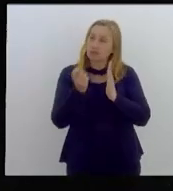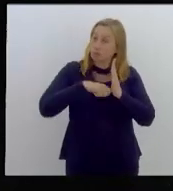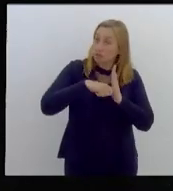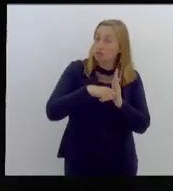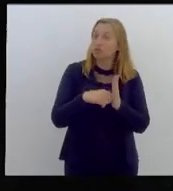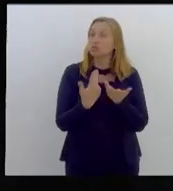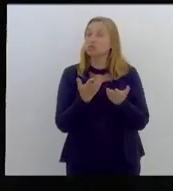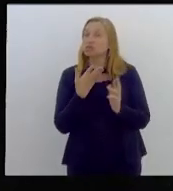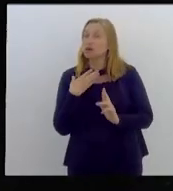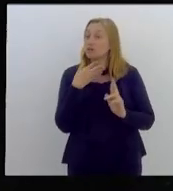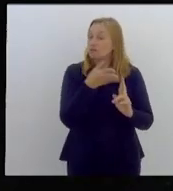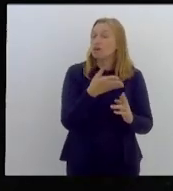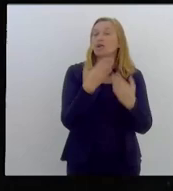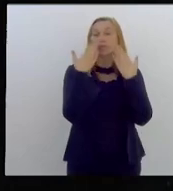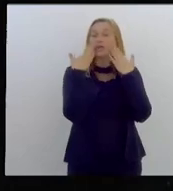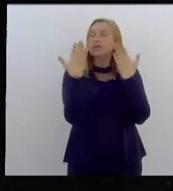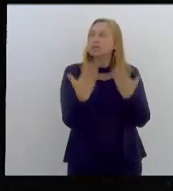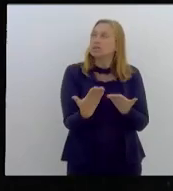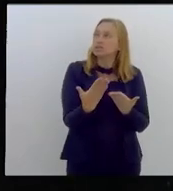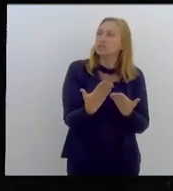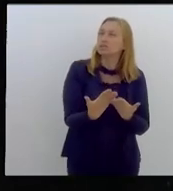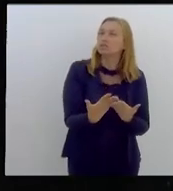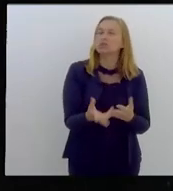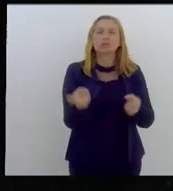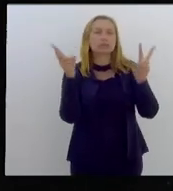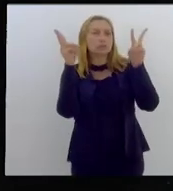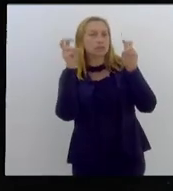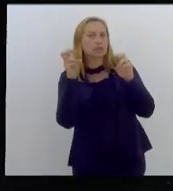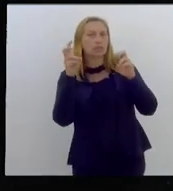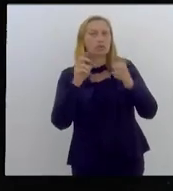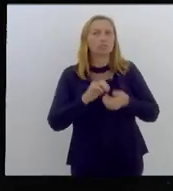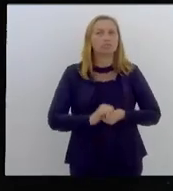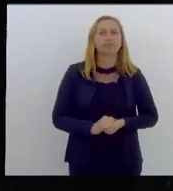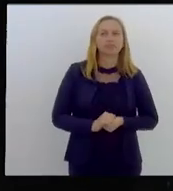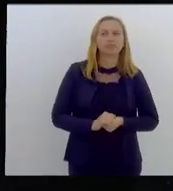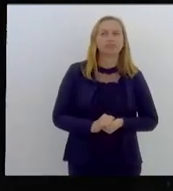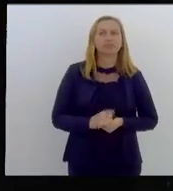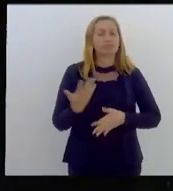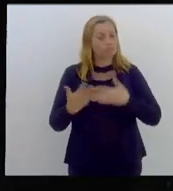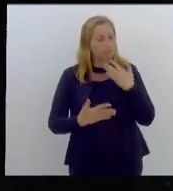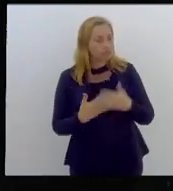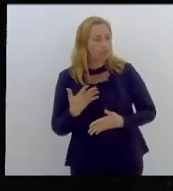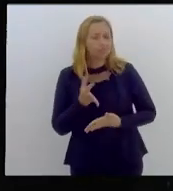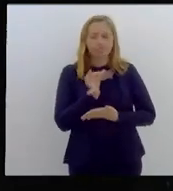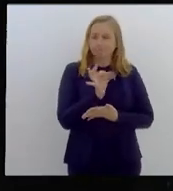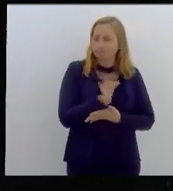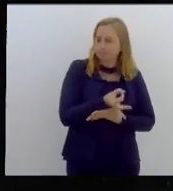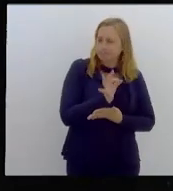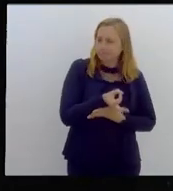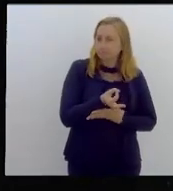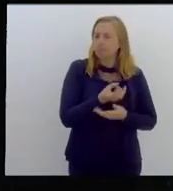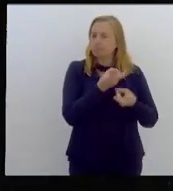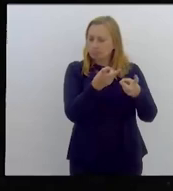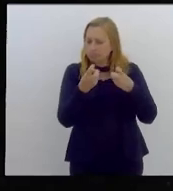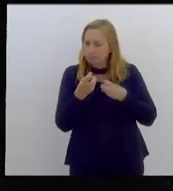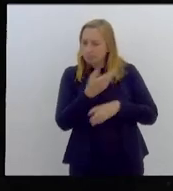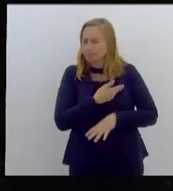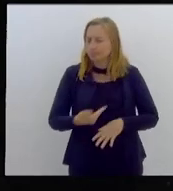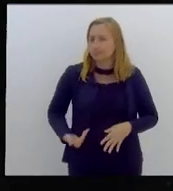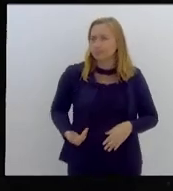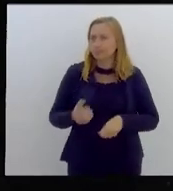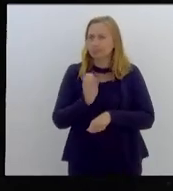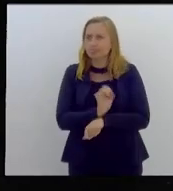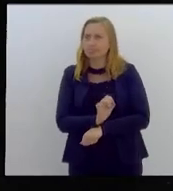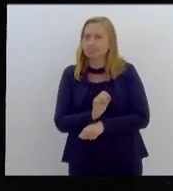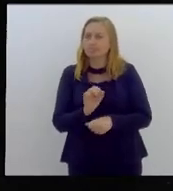se refere à apresentação desse tema, me agradou profundamente perceber que o governo do Estado